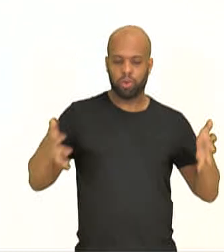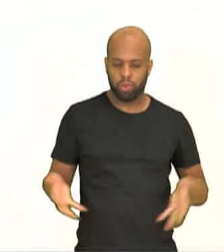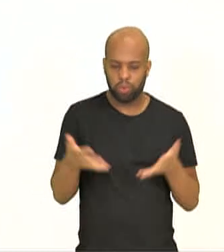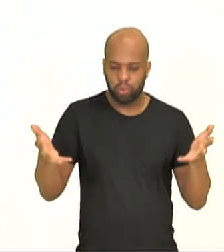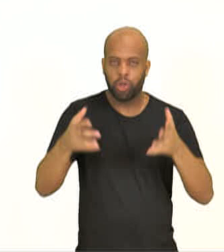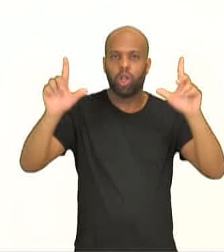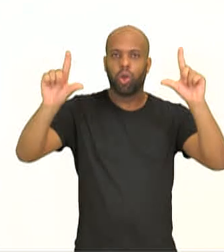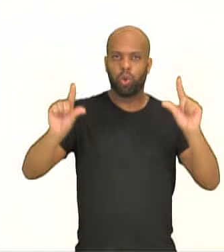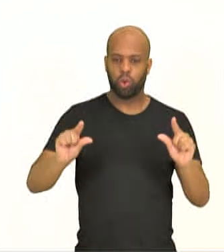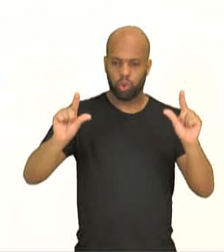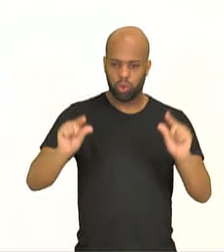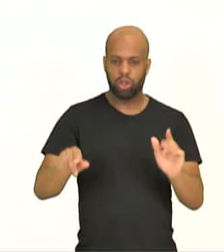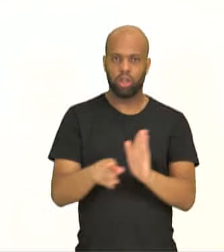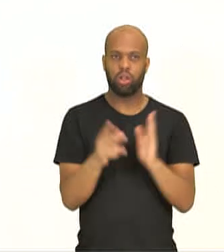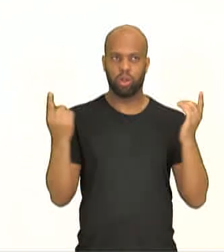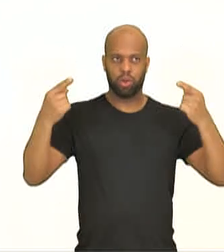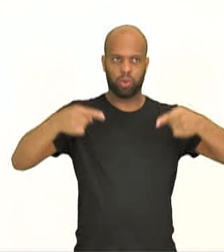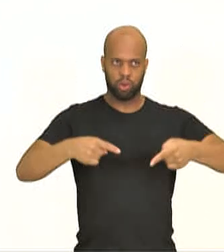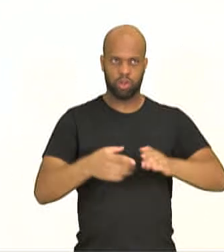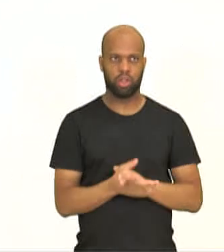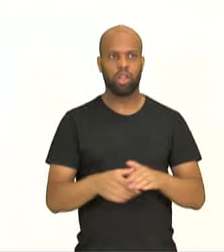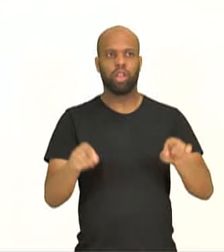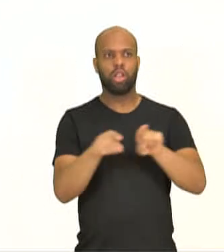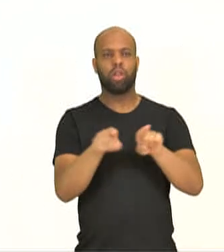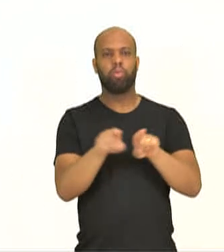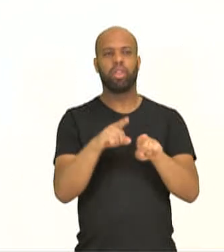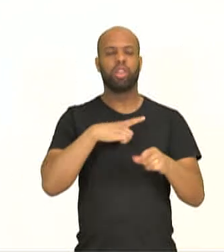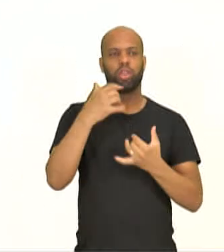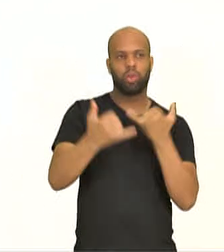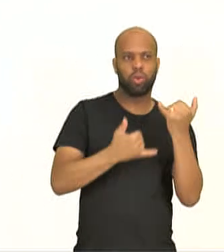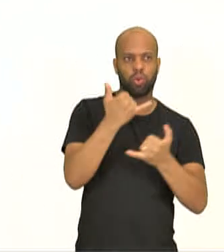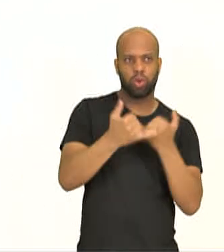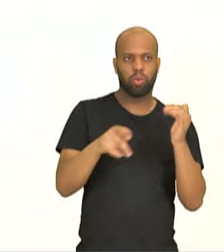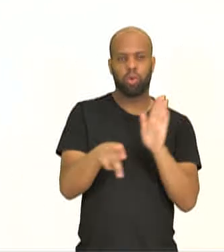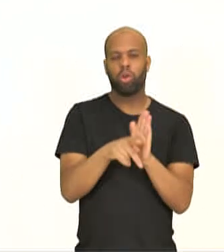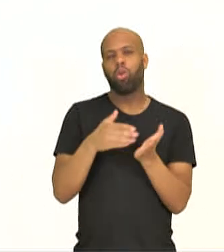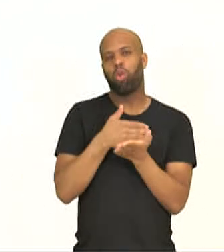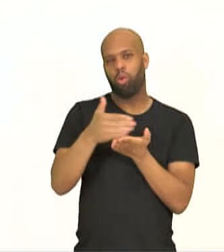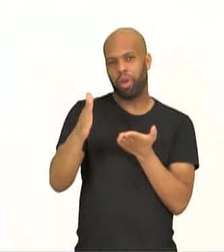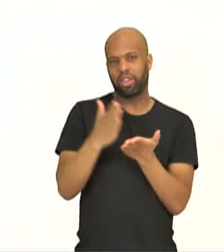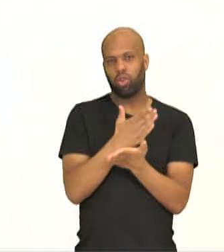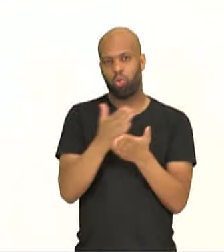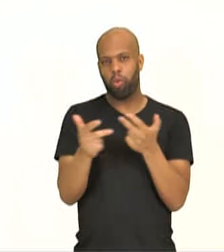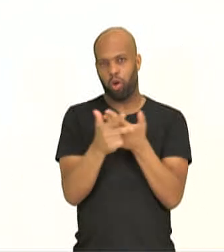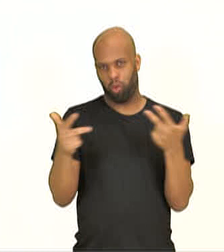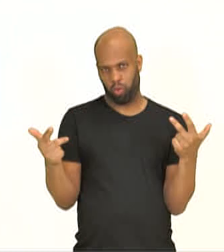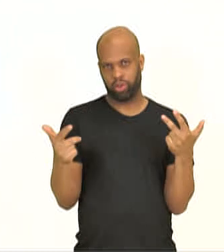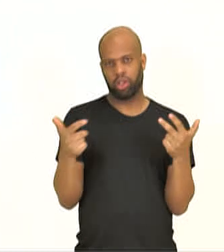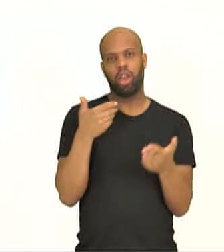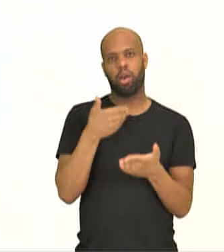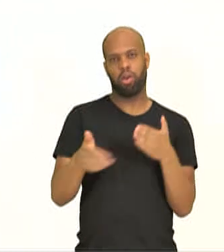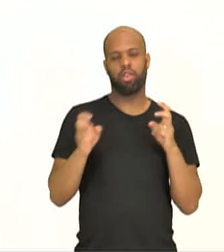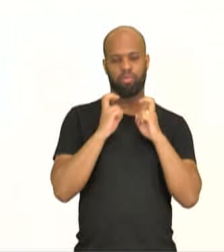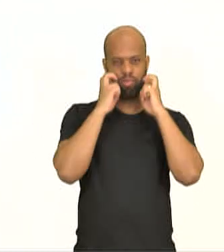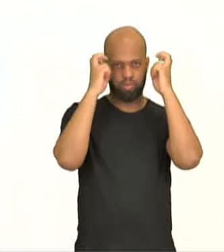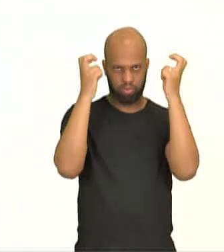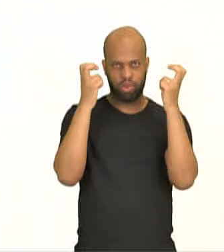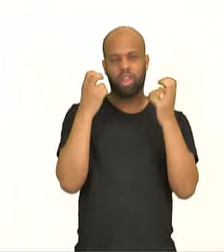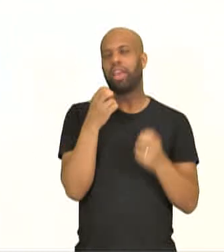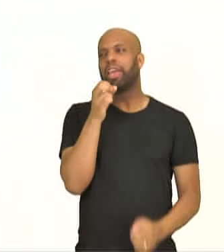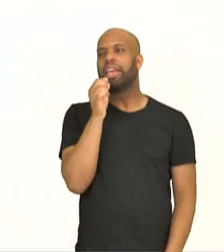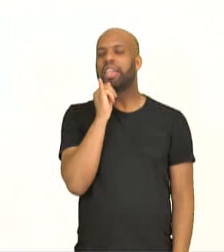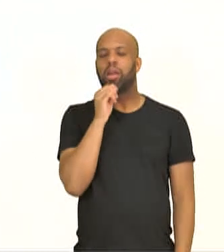diminuição gradativa dessa competição. Nós temos os jogos de quebra-gelo, normalmente muito dinâmicos e usados para conhecer